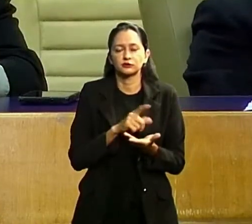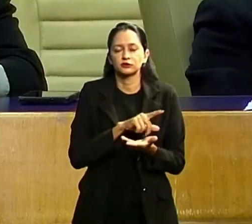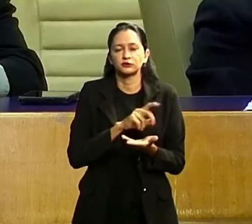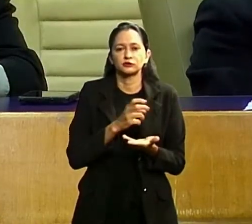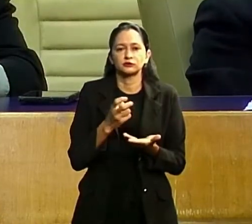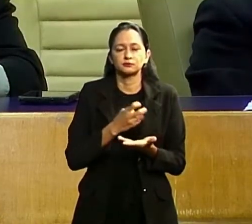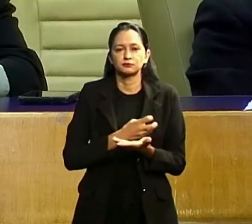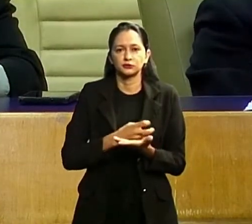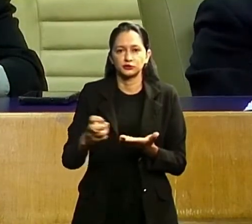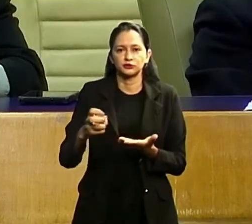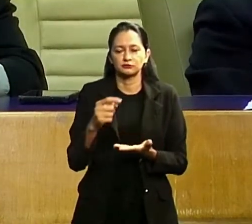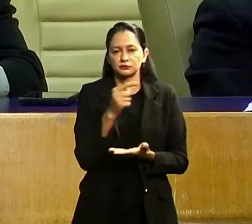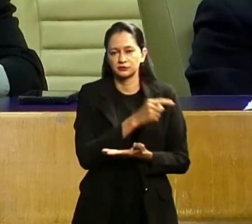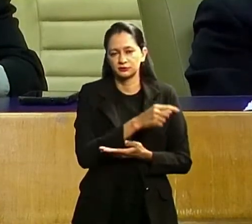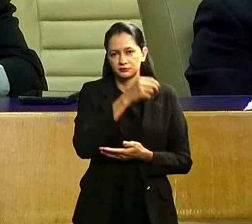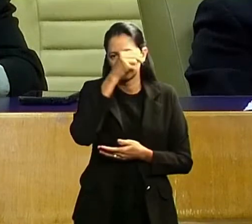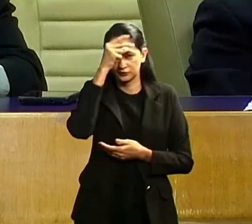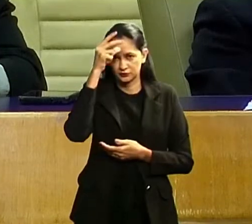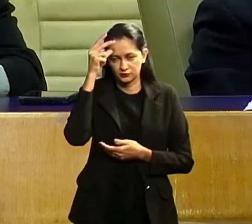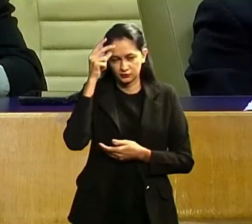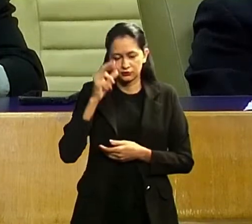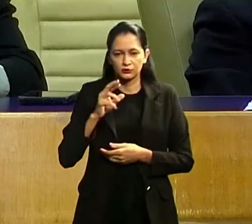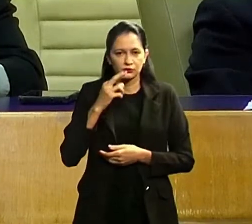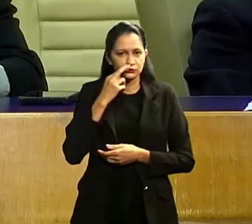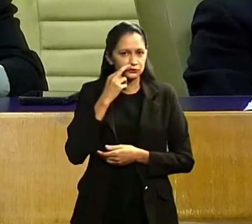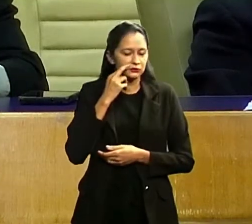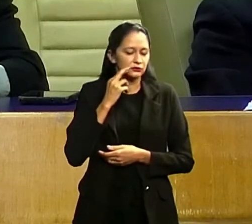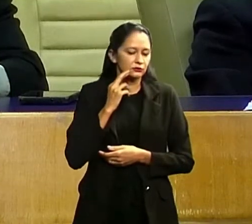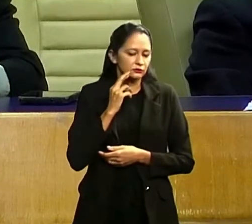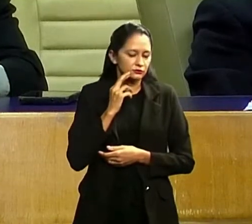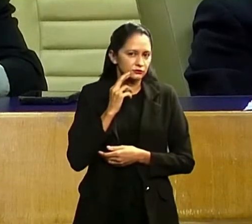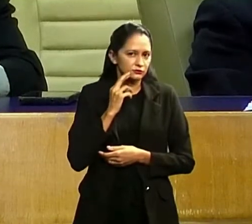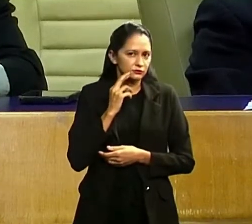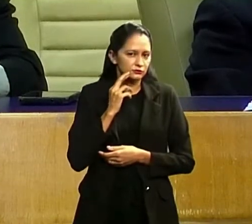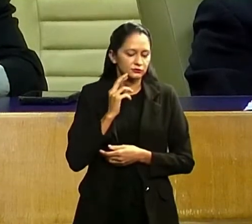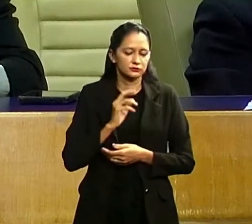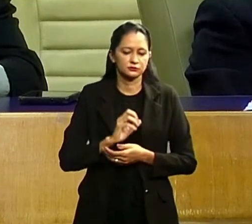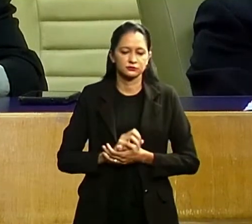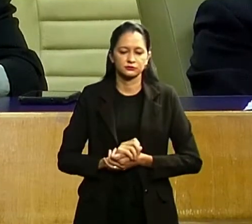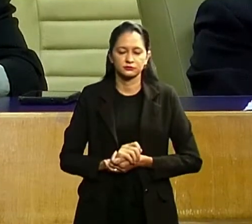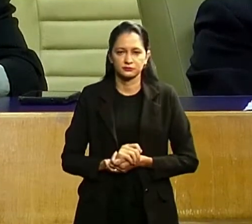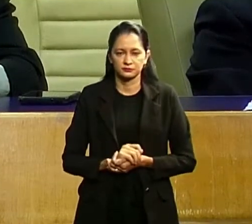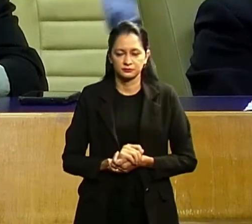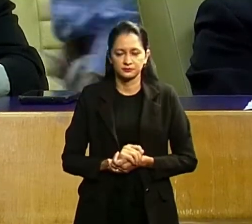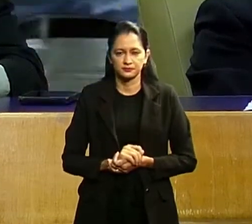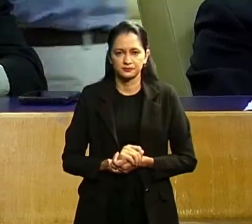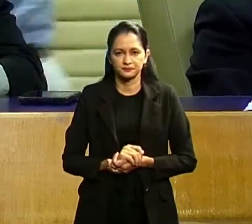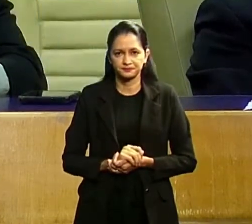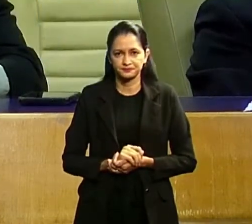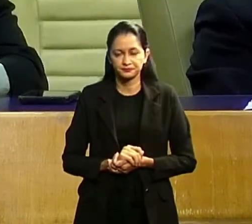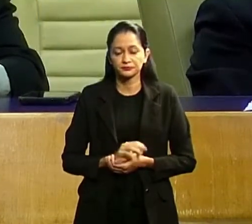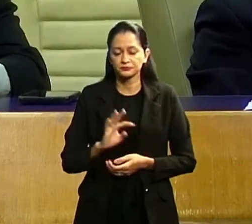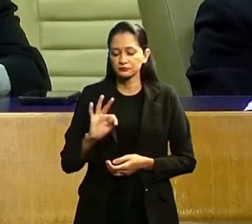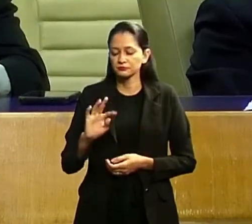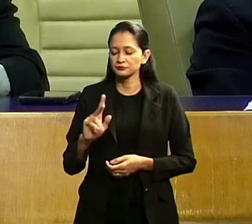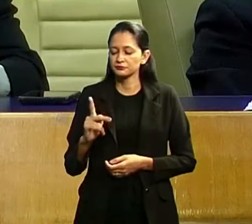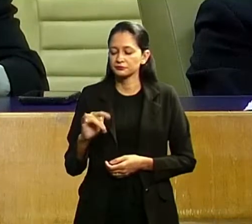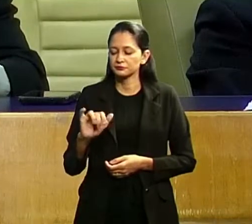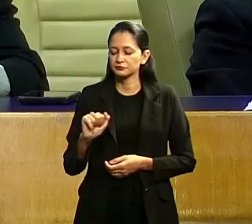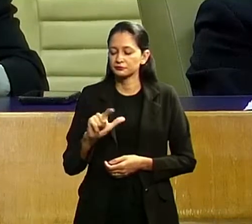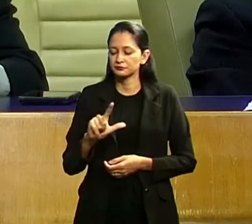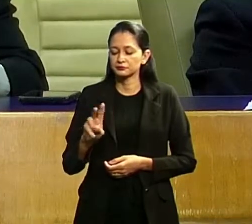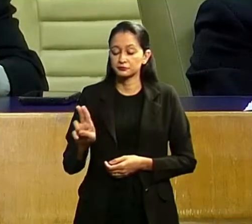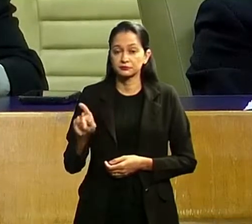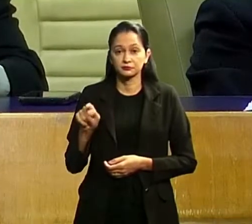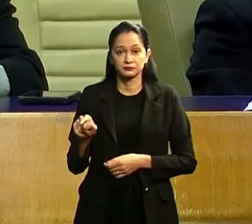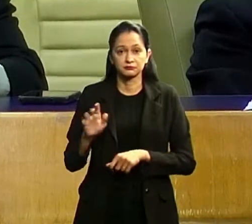senhor prefeito de Goiânia, Rogério Cruz Oliveira, Rogério Oliveira da Cruz. Tiago Guiotti,